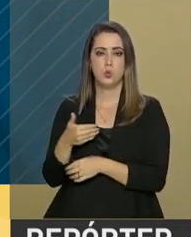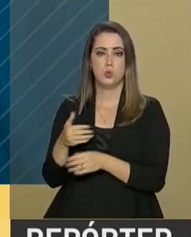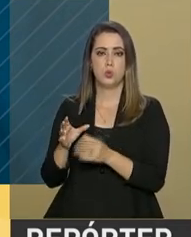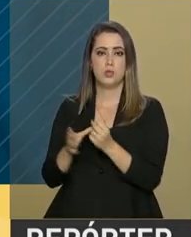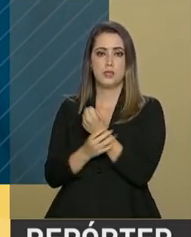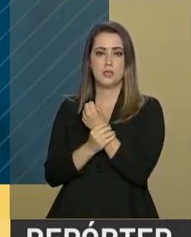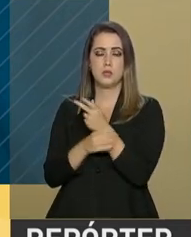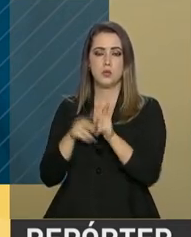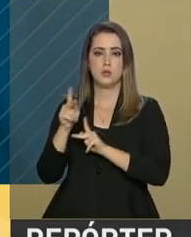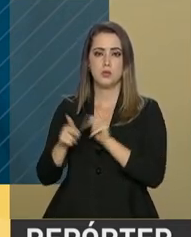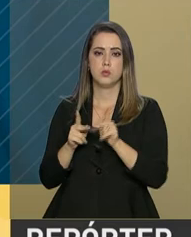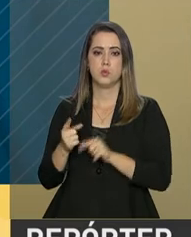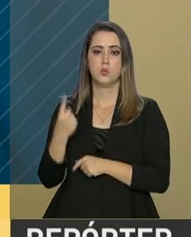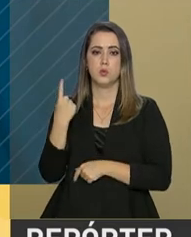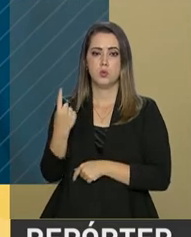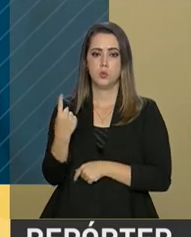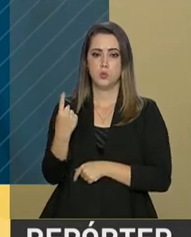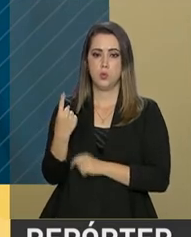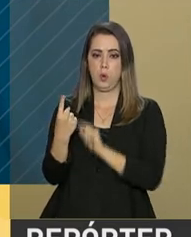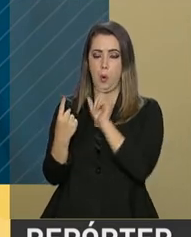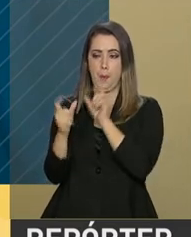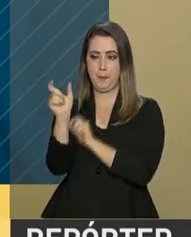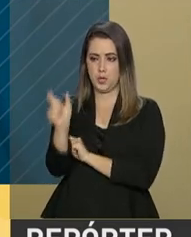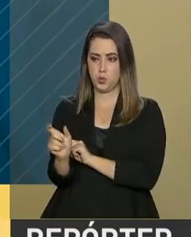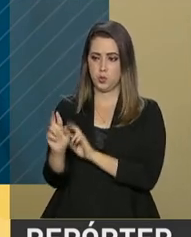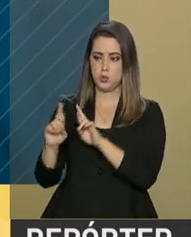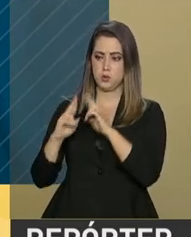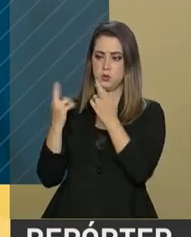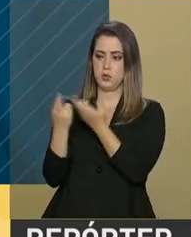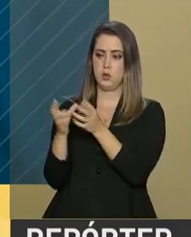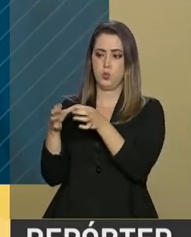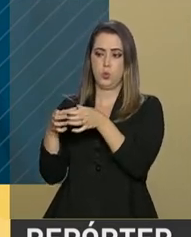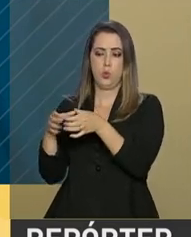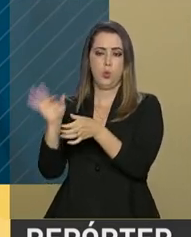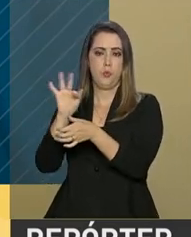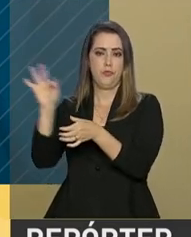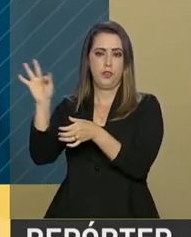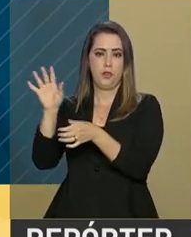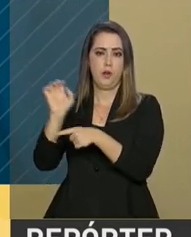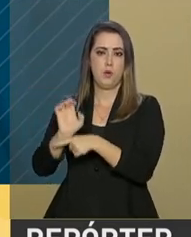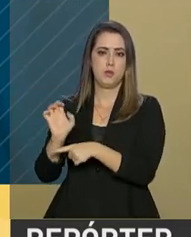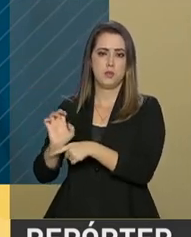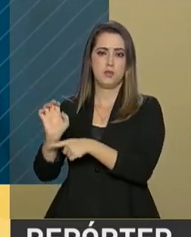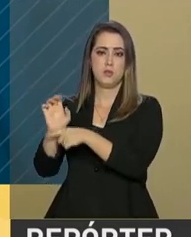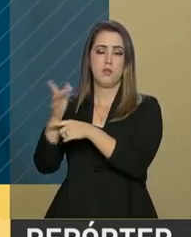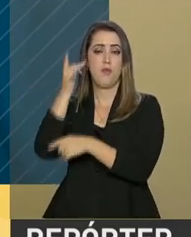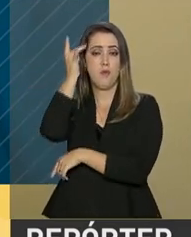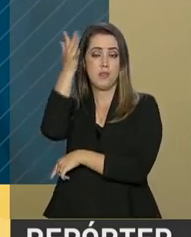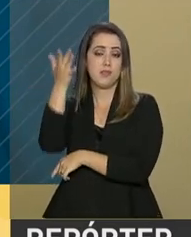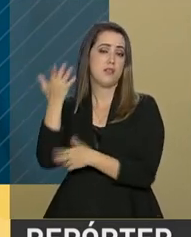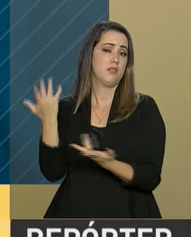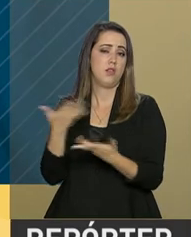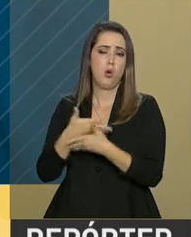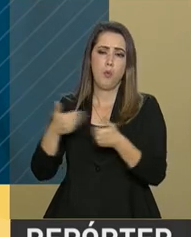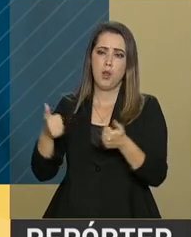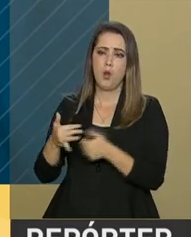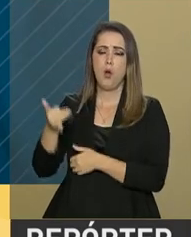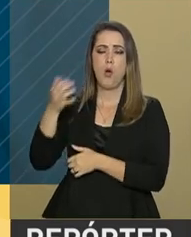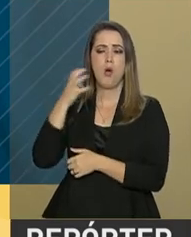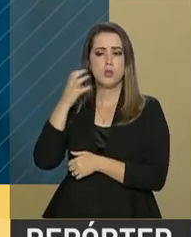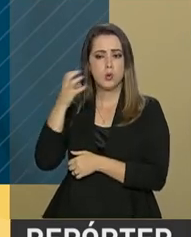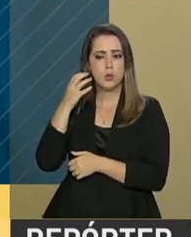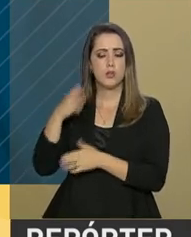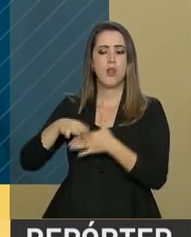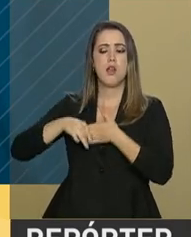era uma mesma autoridade que reúne as ações federais e estaduais facilitando assim as ligações e as